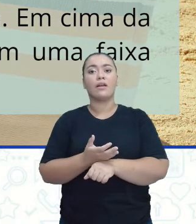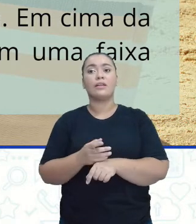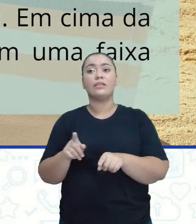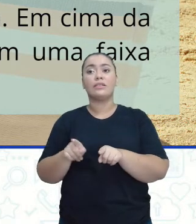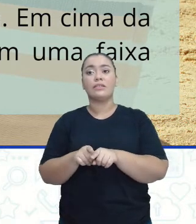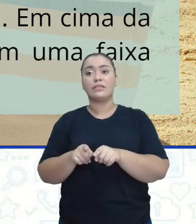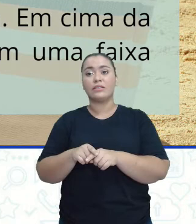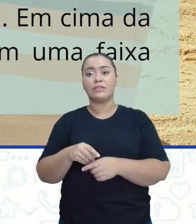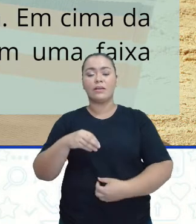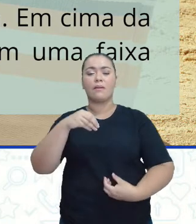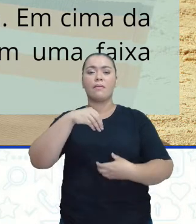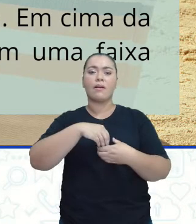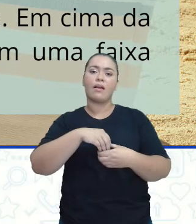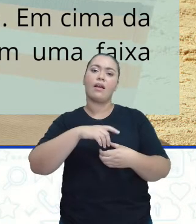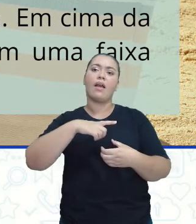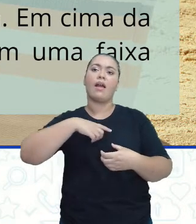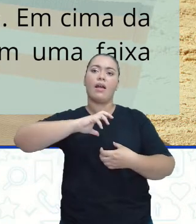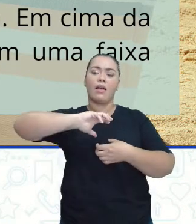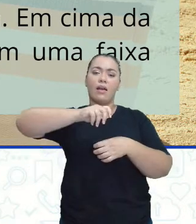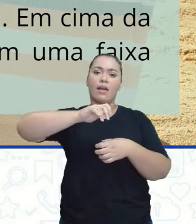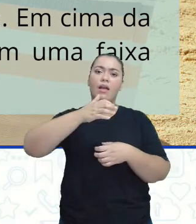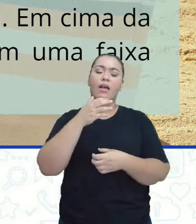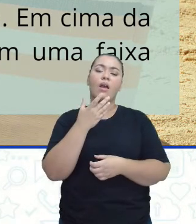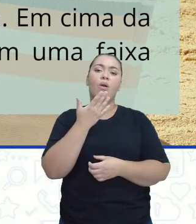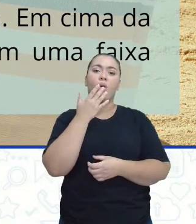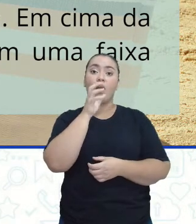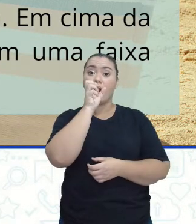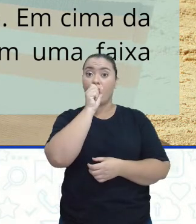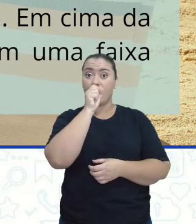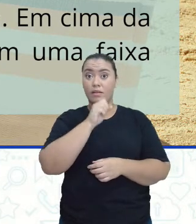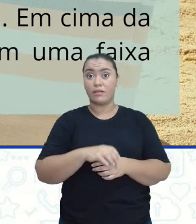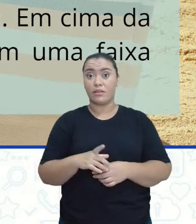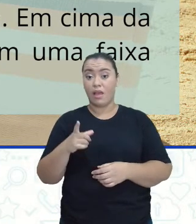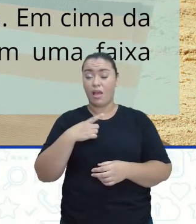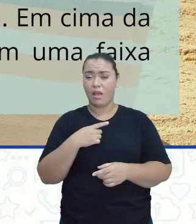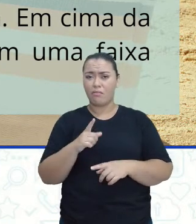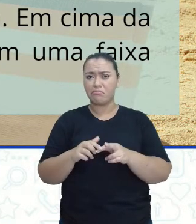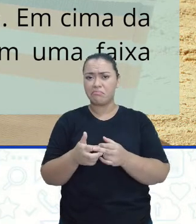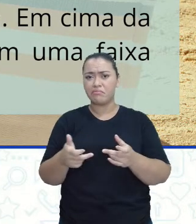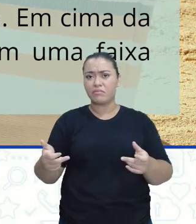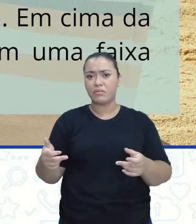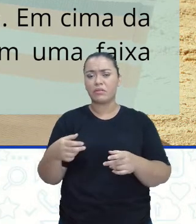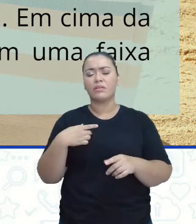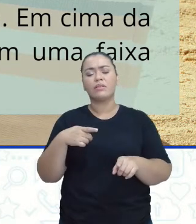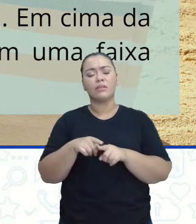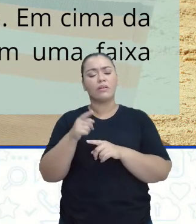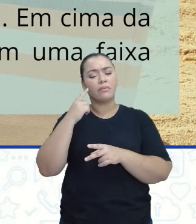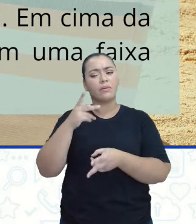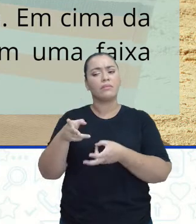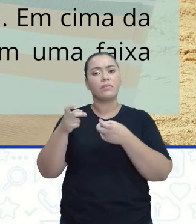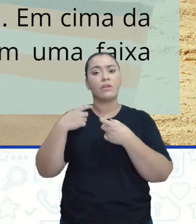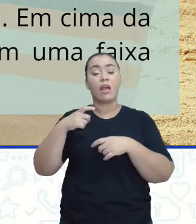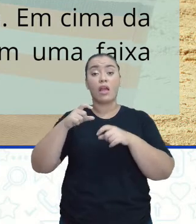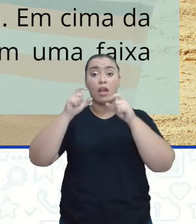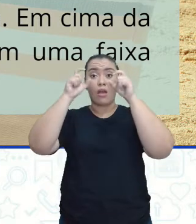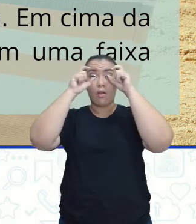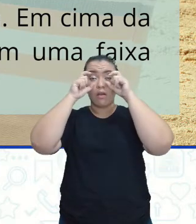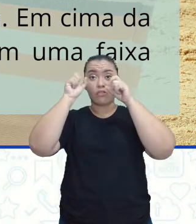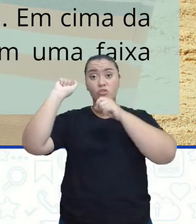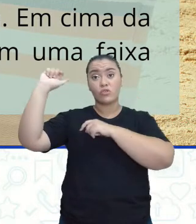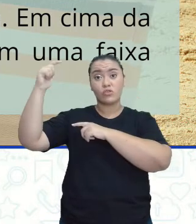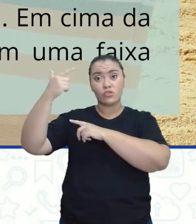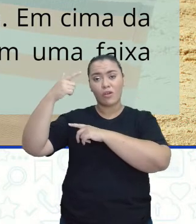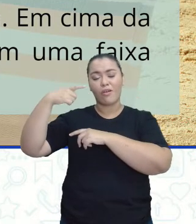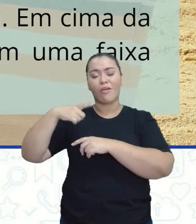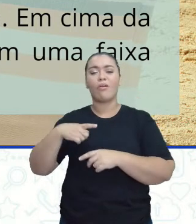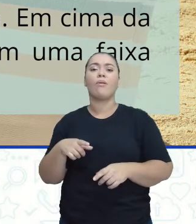laranja e outro branco com a tampa laranja. Além desses objetos, é possível vermos um óculos de sol com lentes amarronzadas